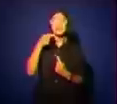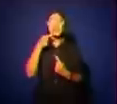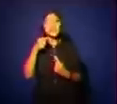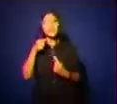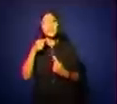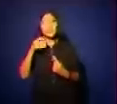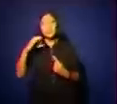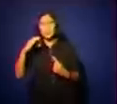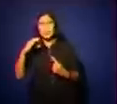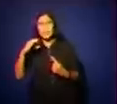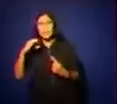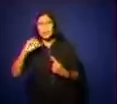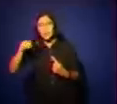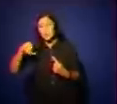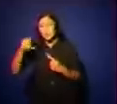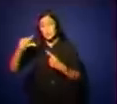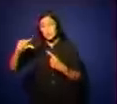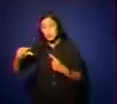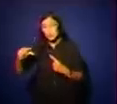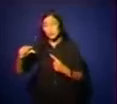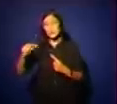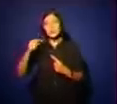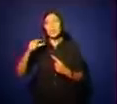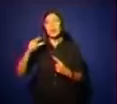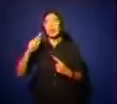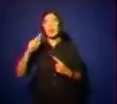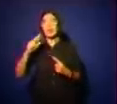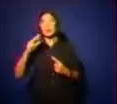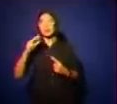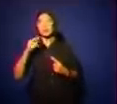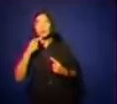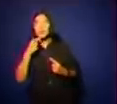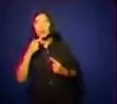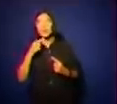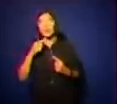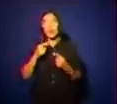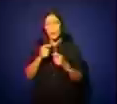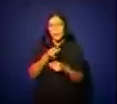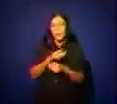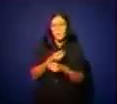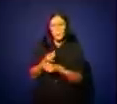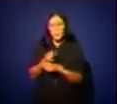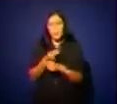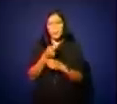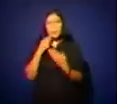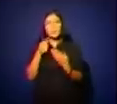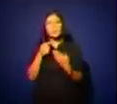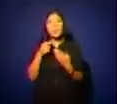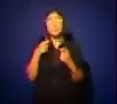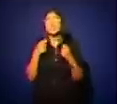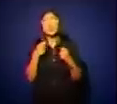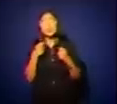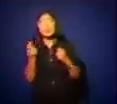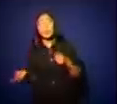juros e digamos de arrefecer esse aperto monetário o que que a gente precisa para voltar para